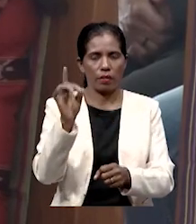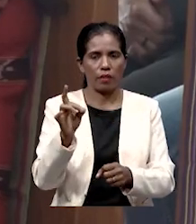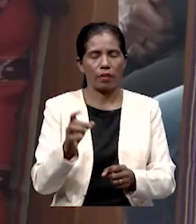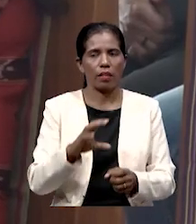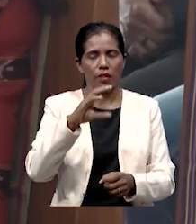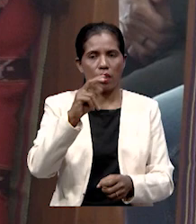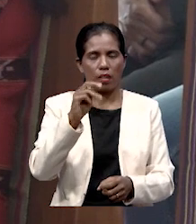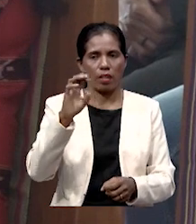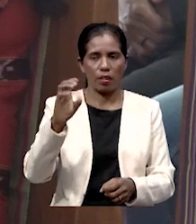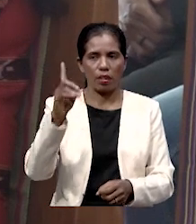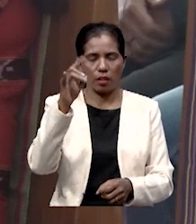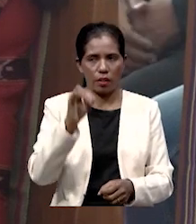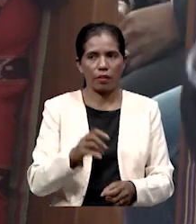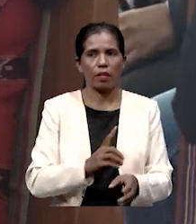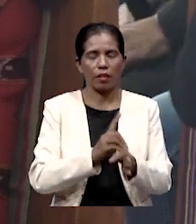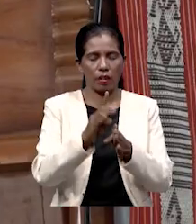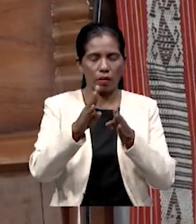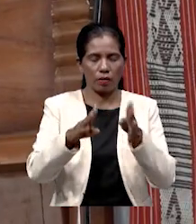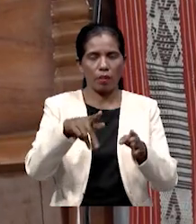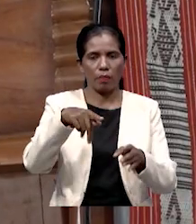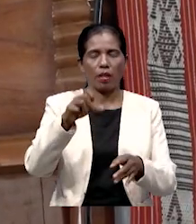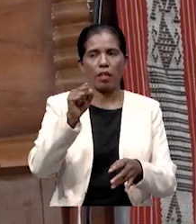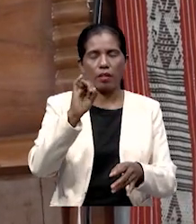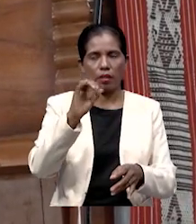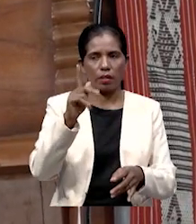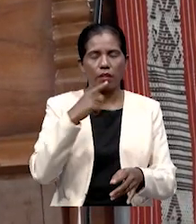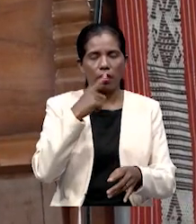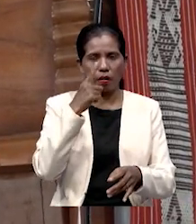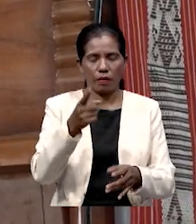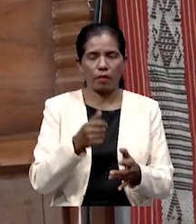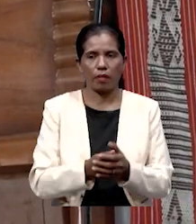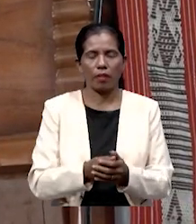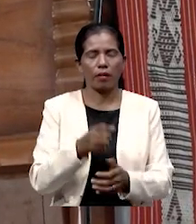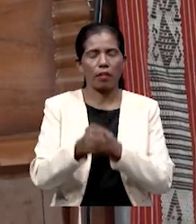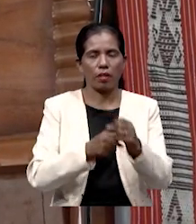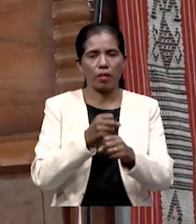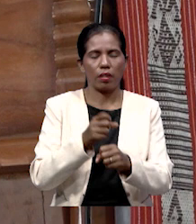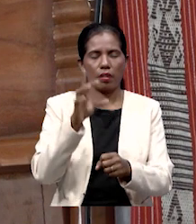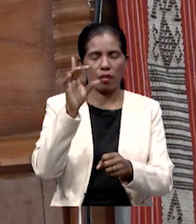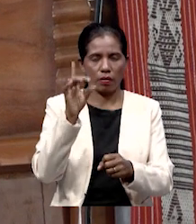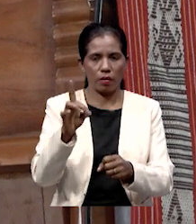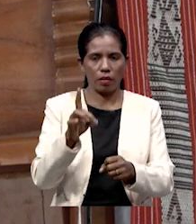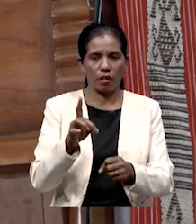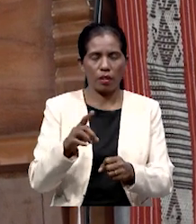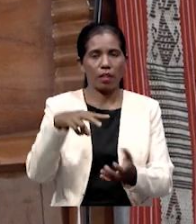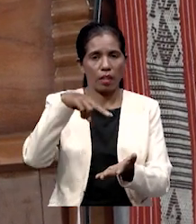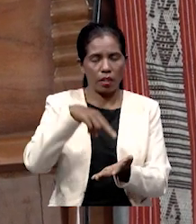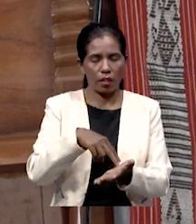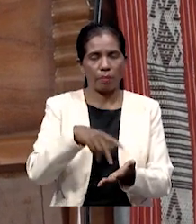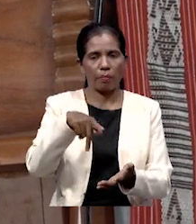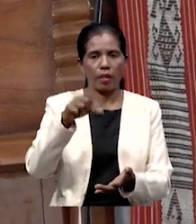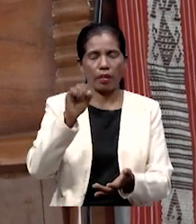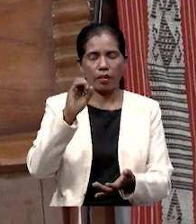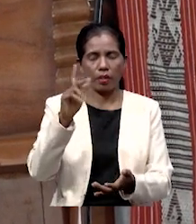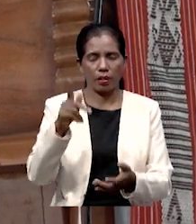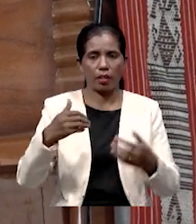Dili. Diretor Nacional PSIC Vicente Fernandes Brito Hateten, durante Tinanualu, existência PSIC Nian, sempre reta